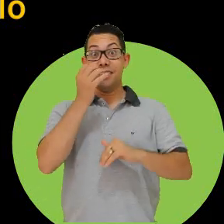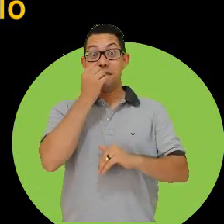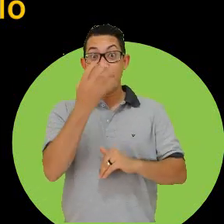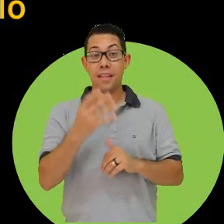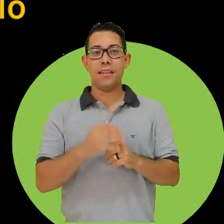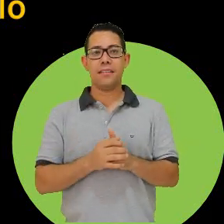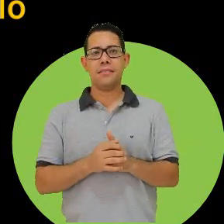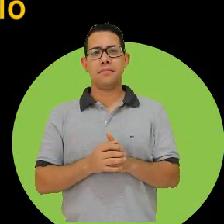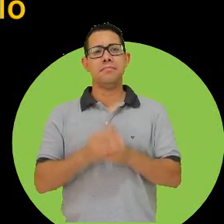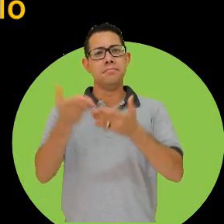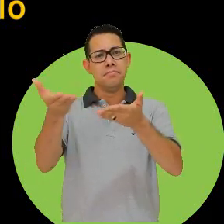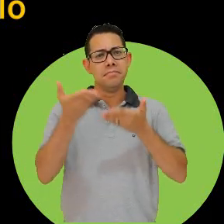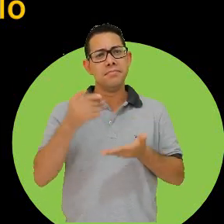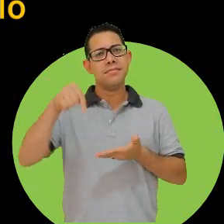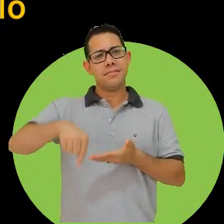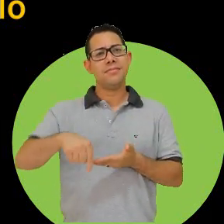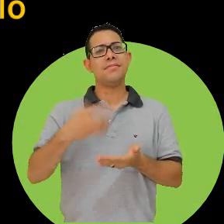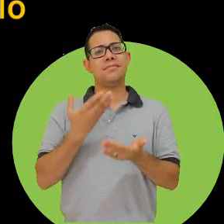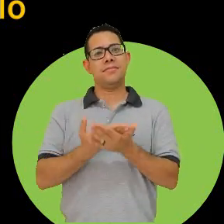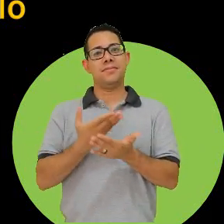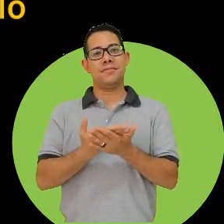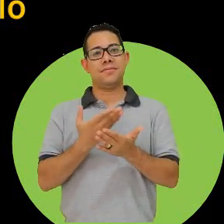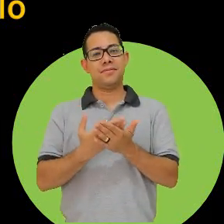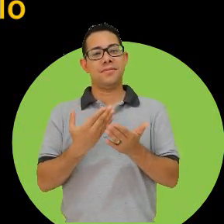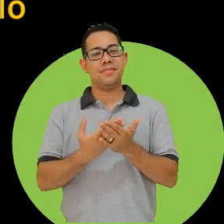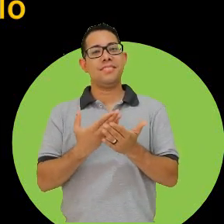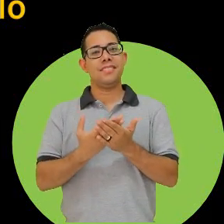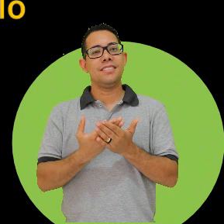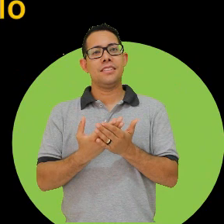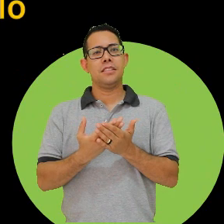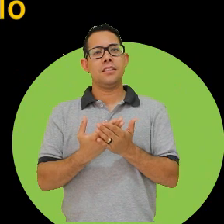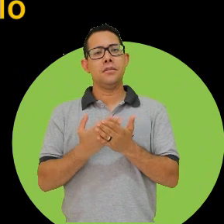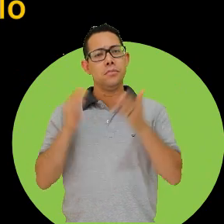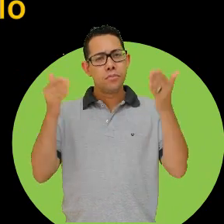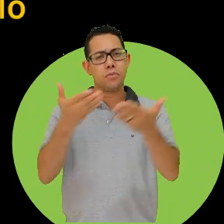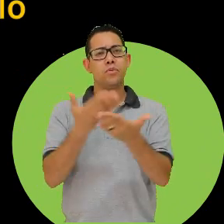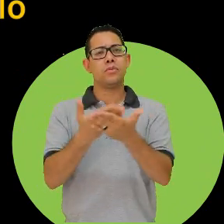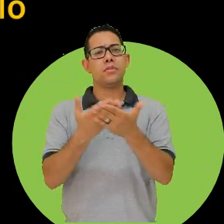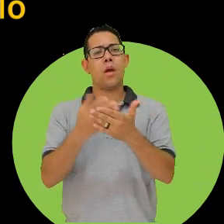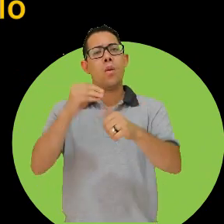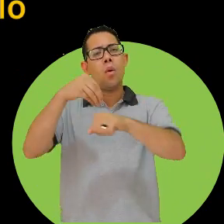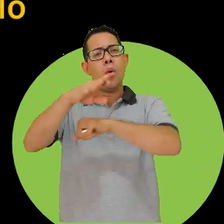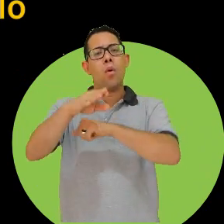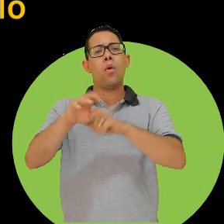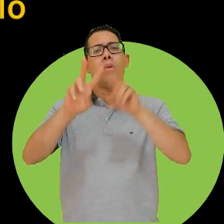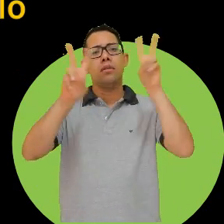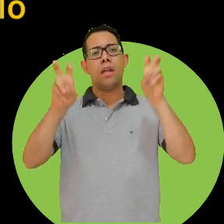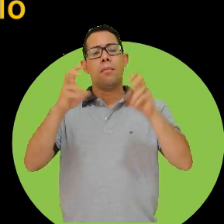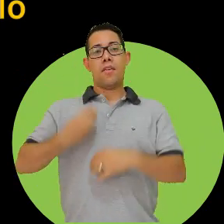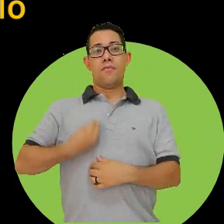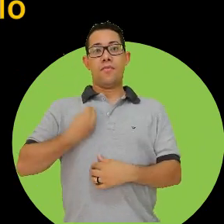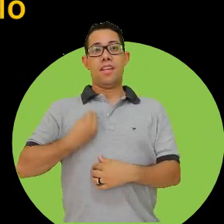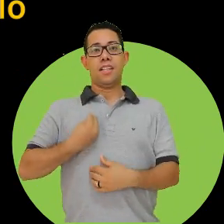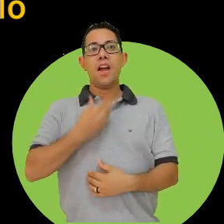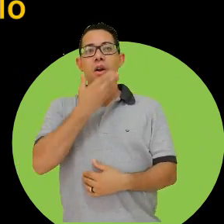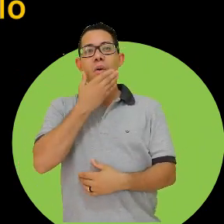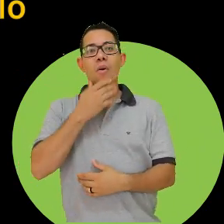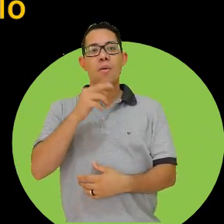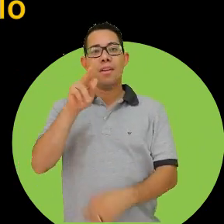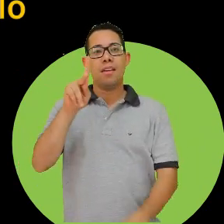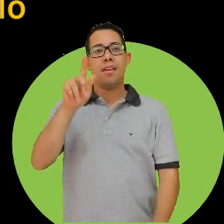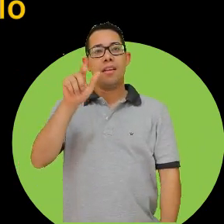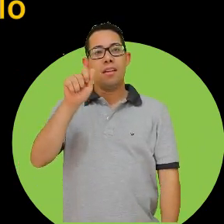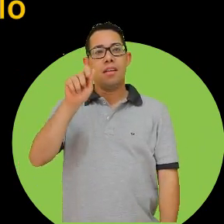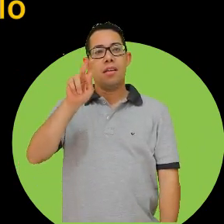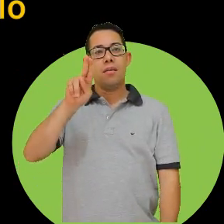Olá, tudo bem? Seja bem-vindo a esta aula. Hoje nós vamos falar um pouco sobre a vida do